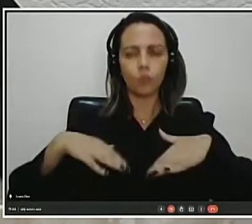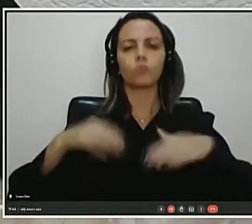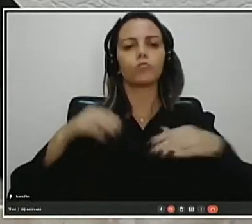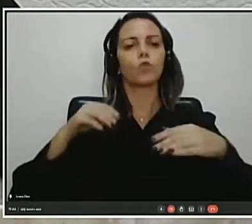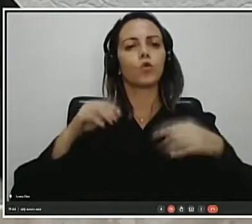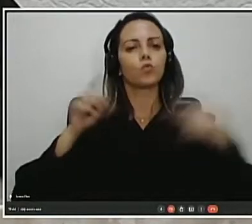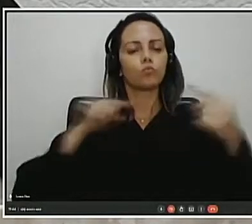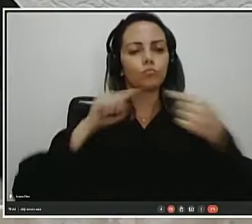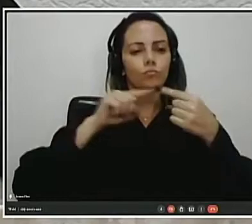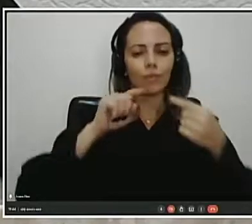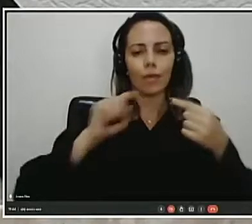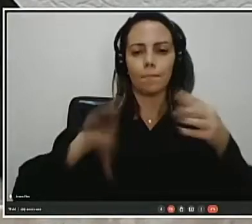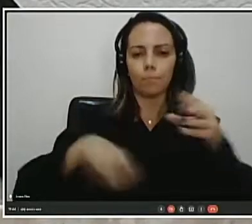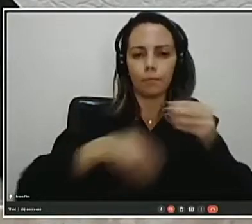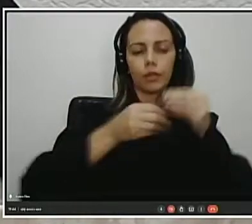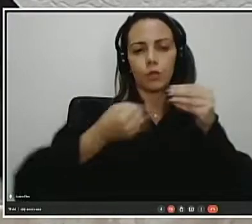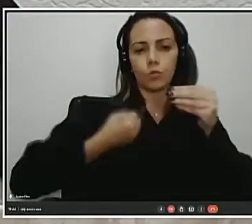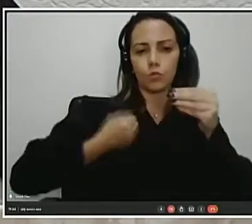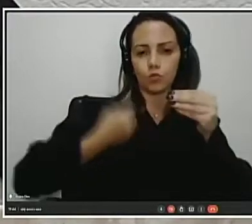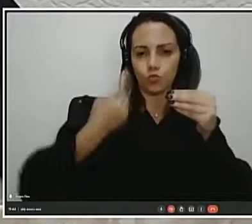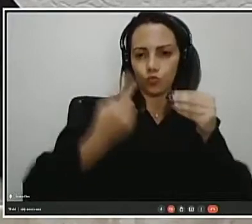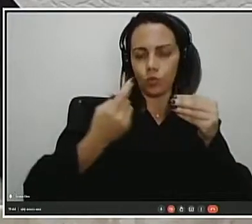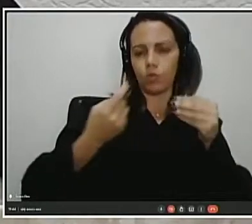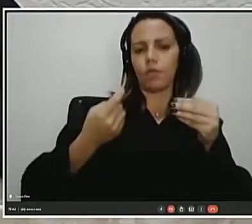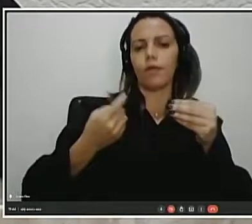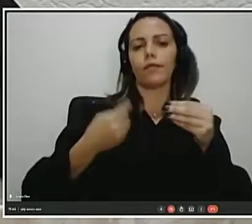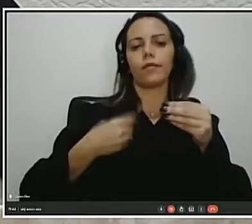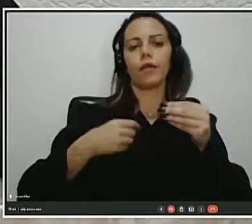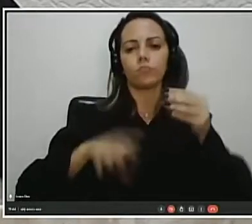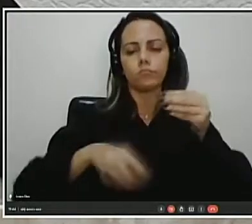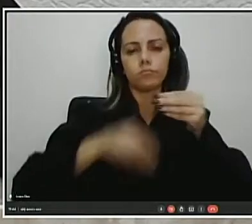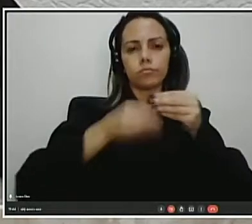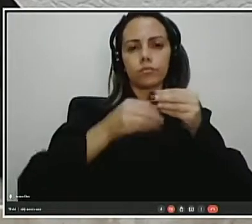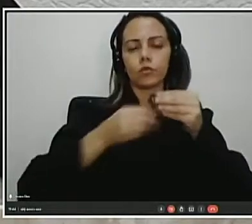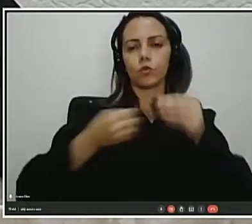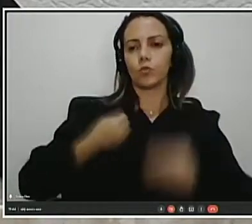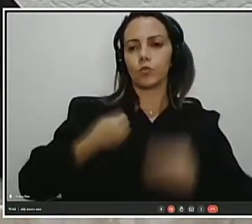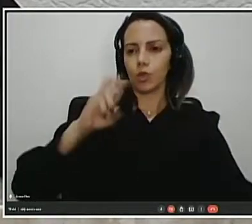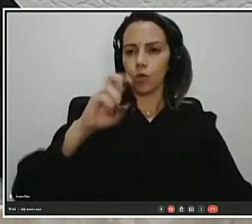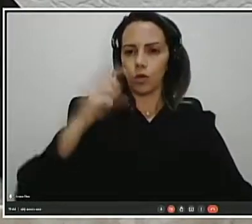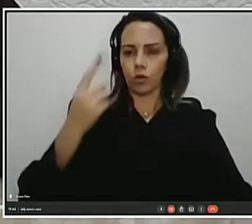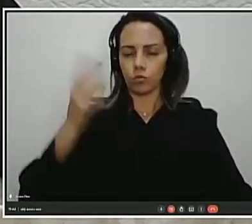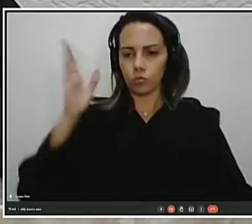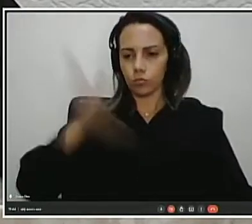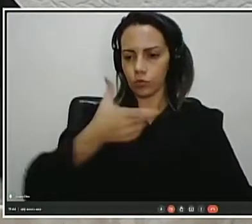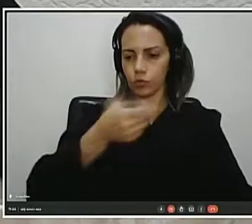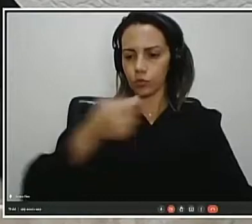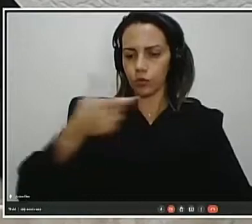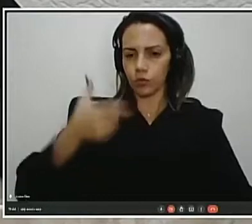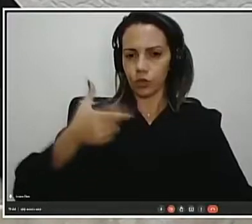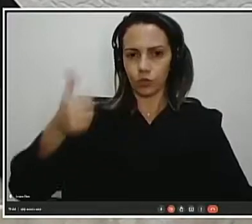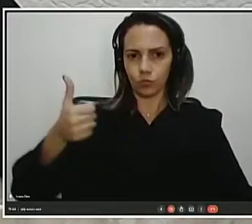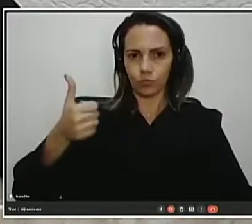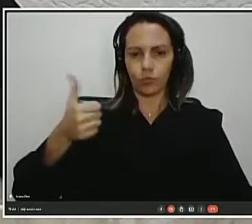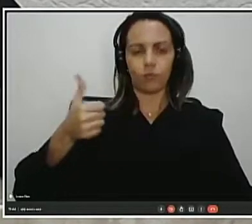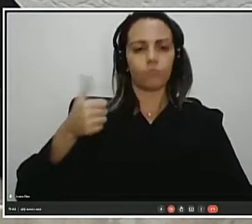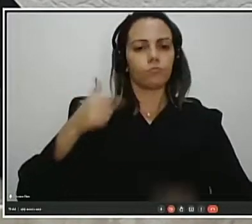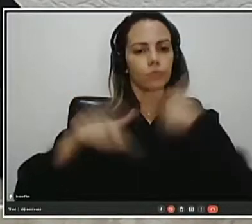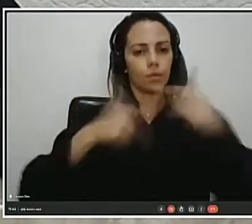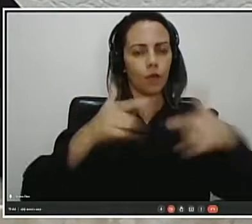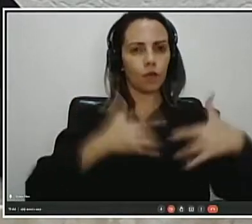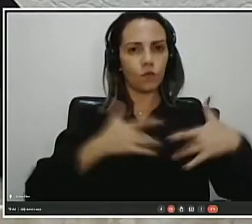número 1 do projeto de lei ordinária número 51 de 2021. Institui o serviço voluntário no âmbito